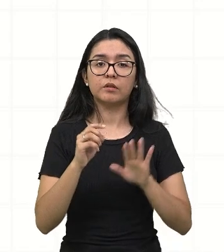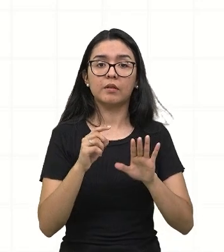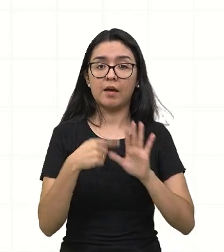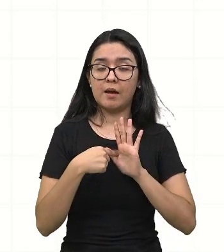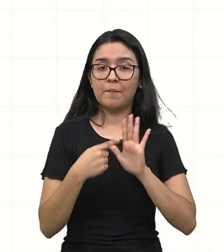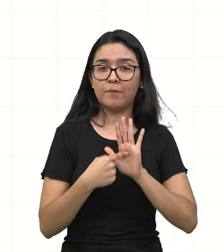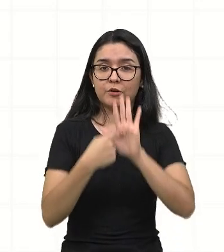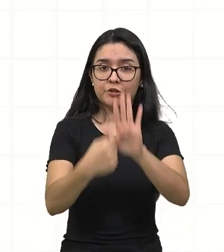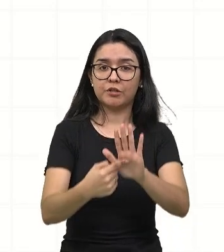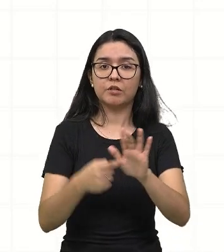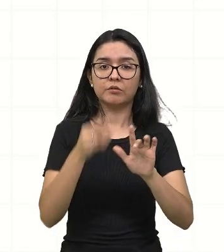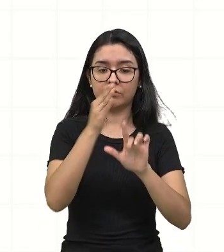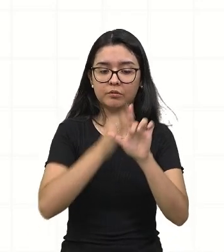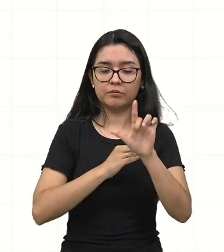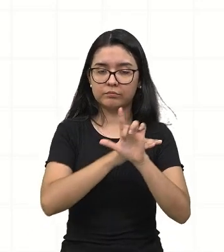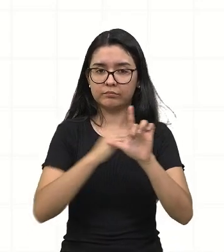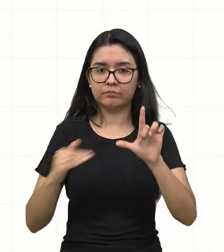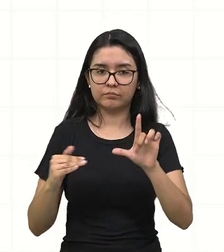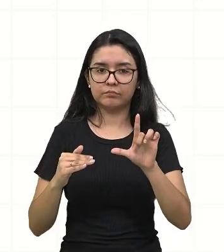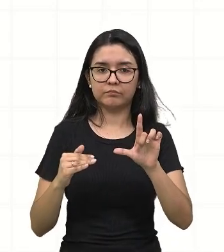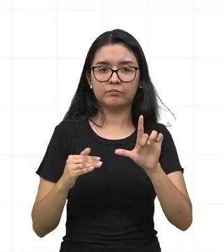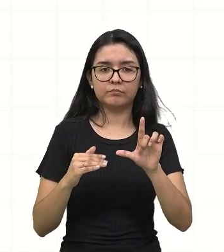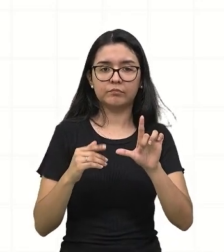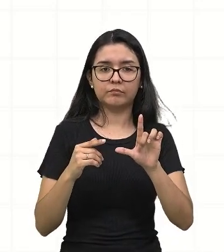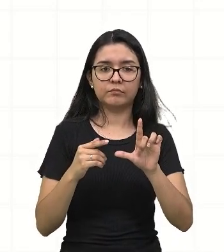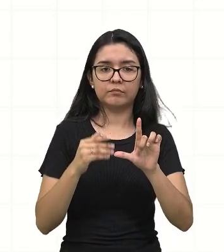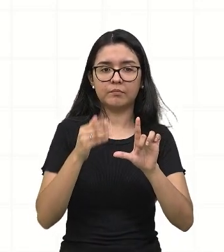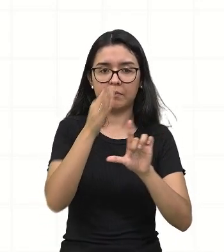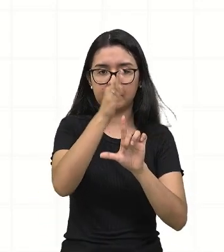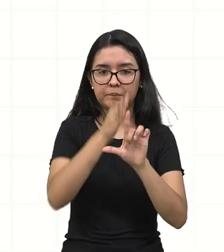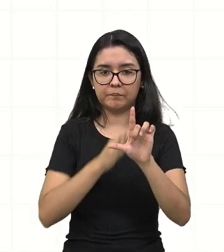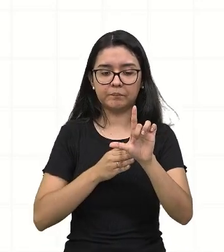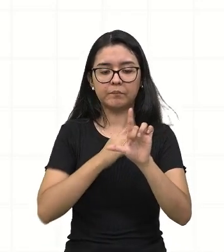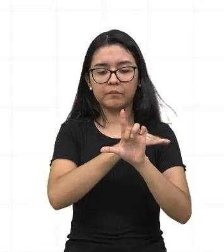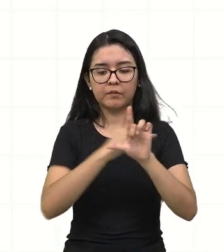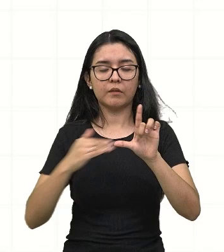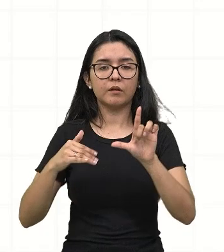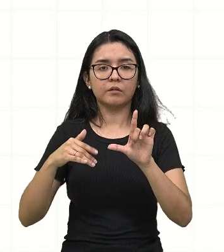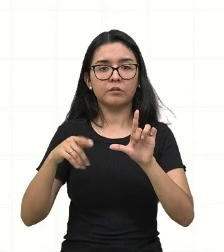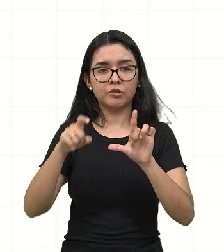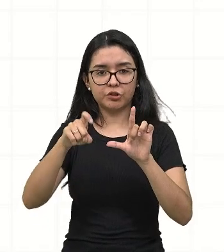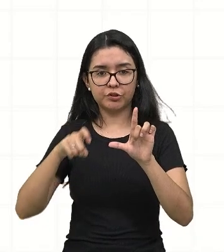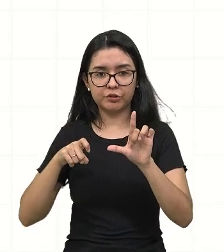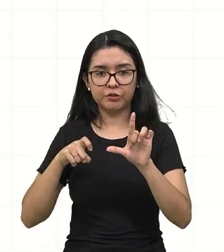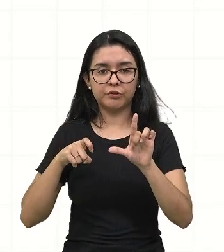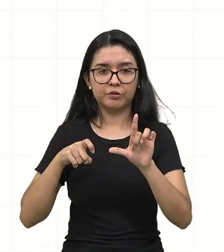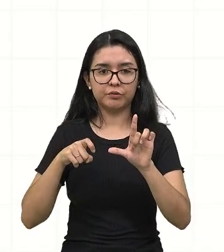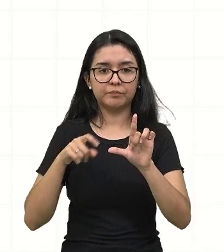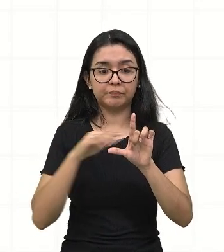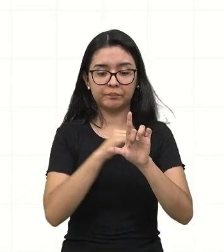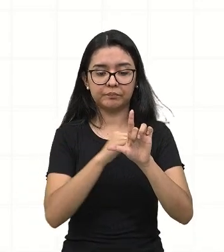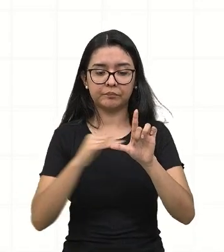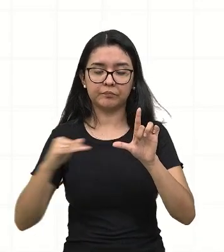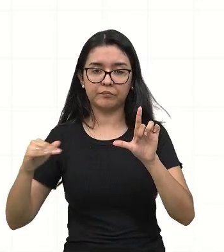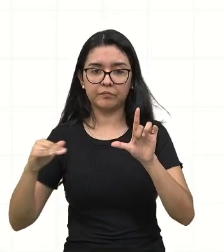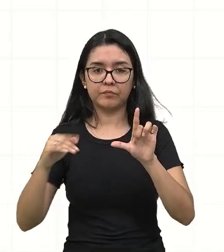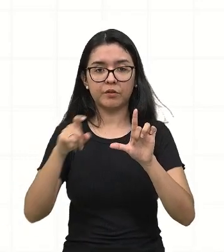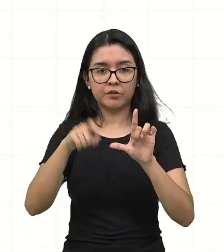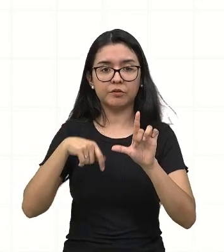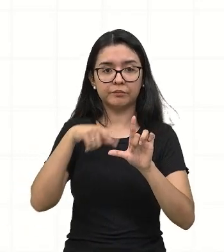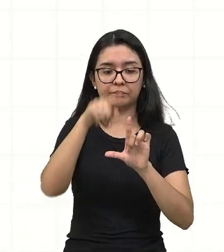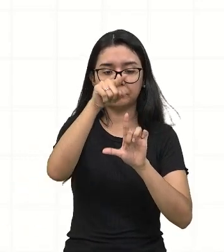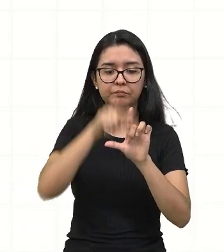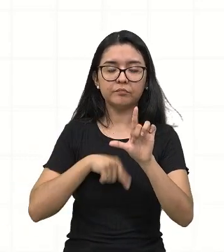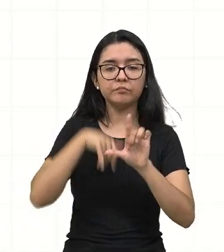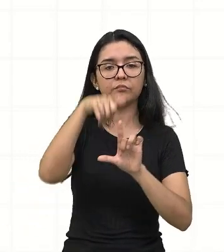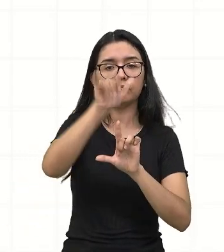plano cartesiano, que é o que nós temos aqui, ó, um plano cartesiano, nós temos aqui um eixo horizontal e um eixo vertical,